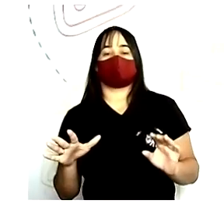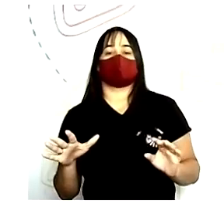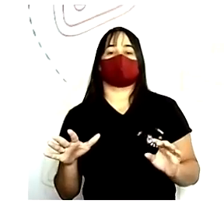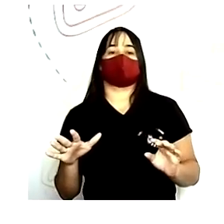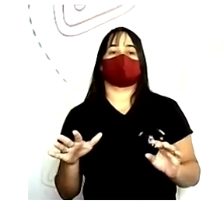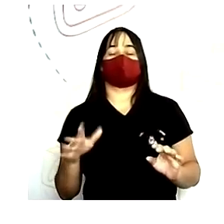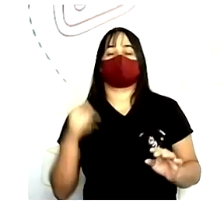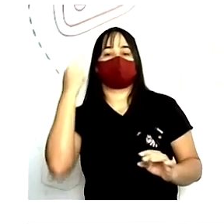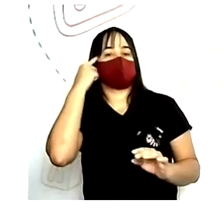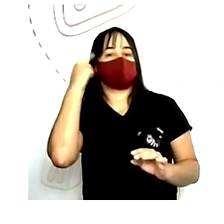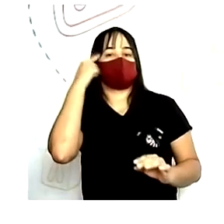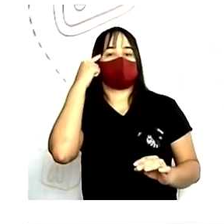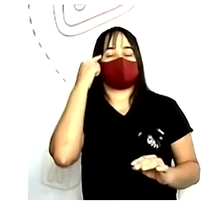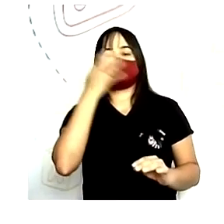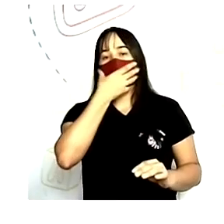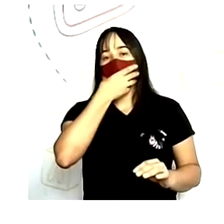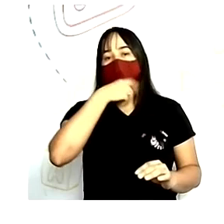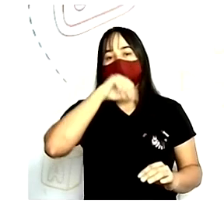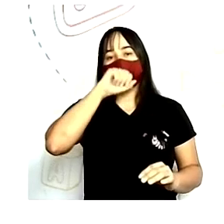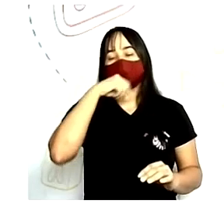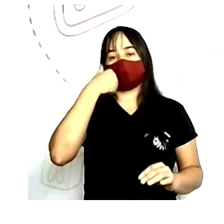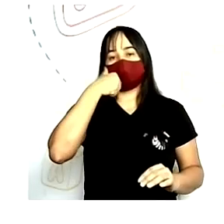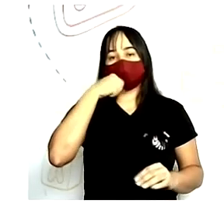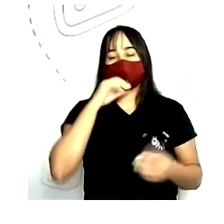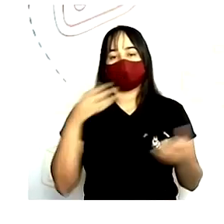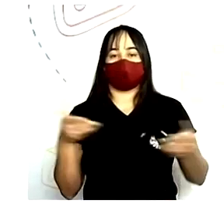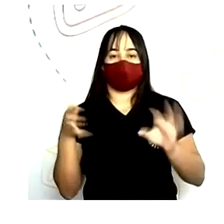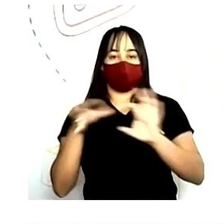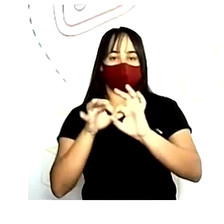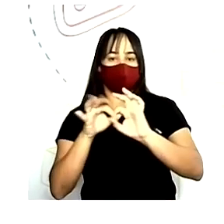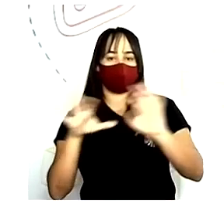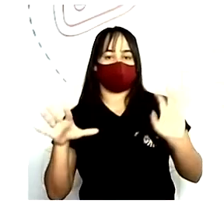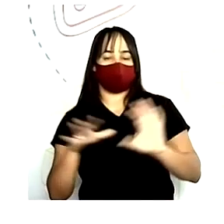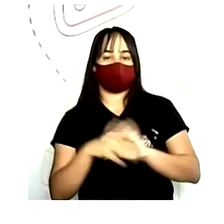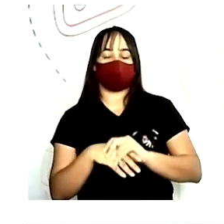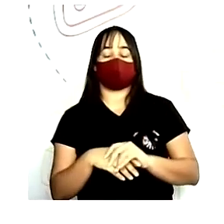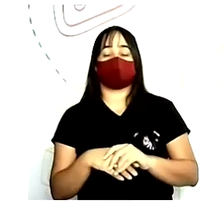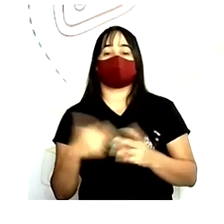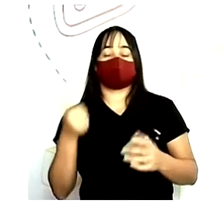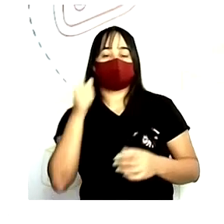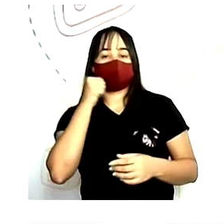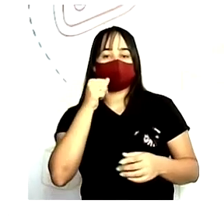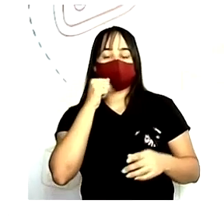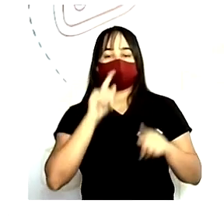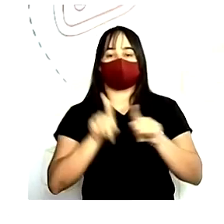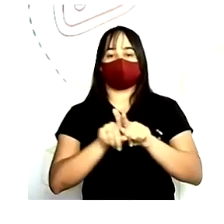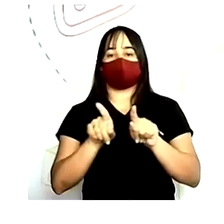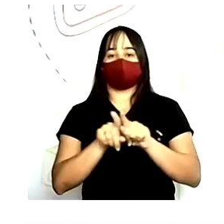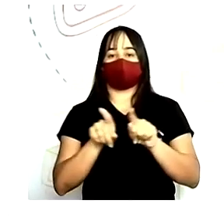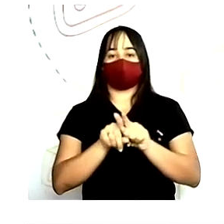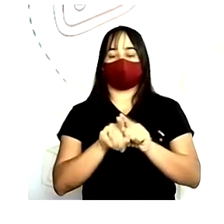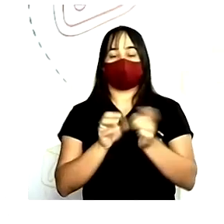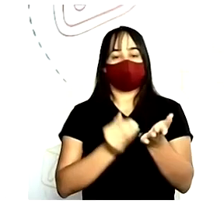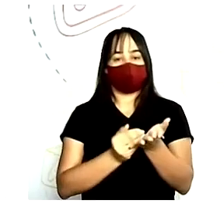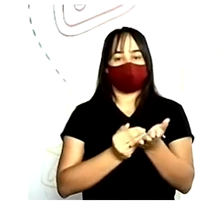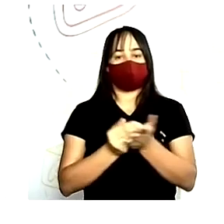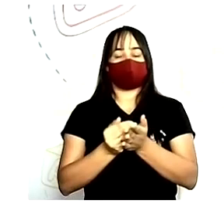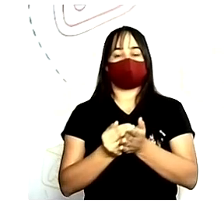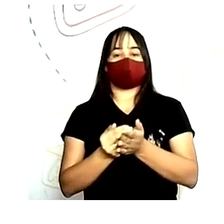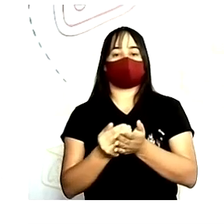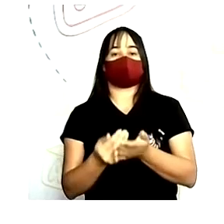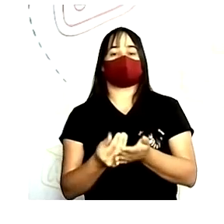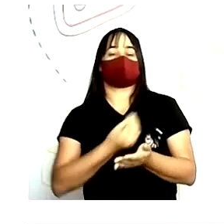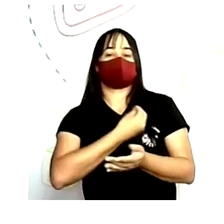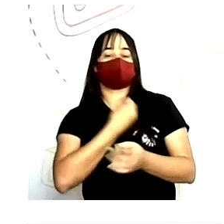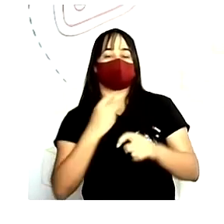escolha que é totalmente errada. Meninas também com o início da vida sexual cada vez mais precoce, ou seja,